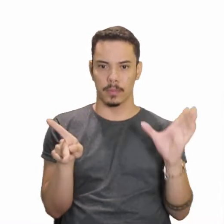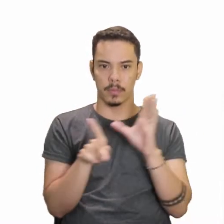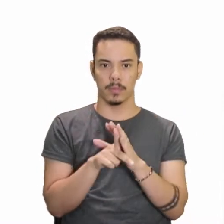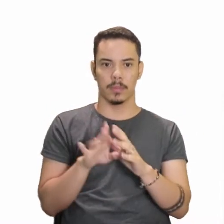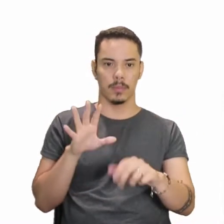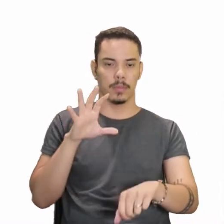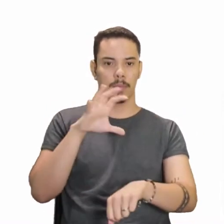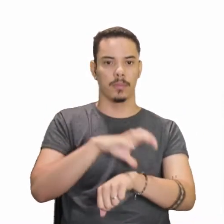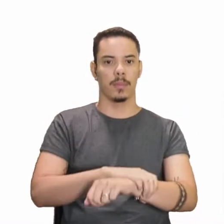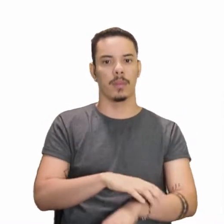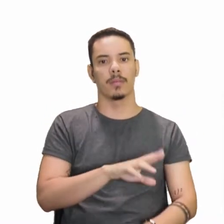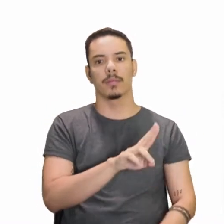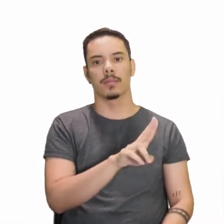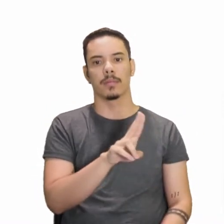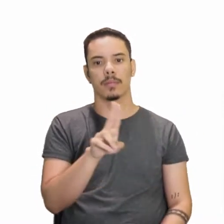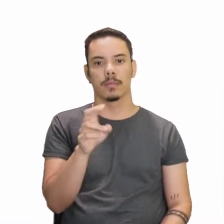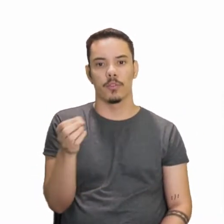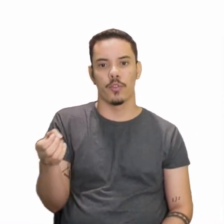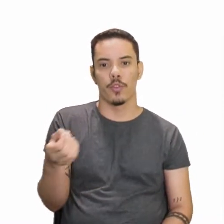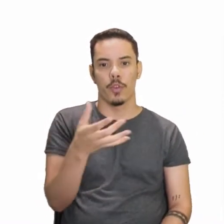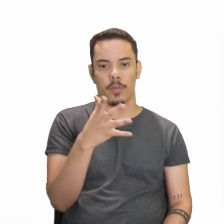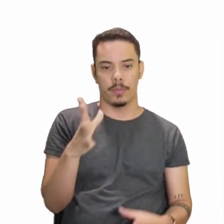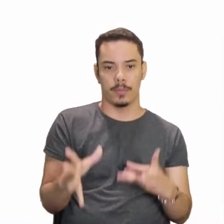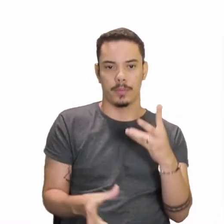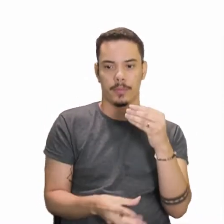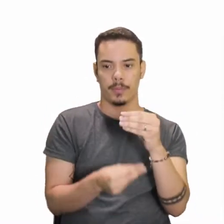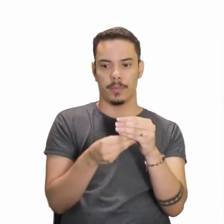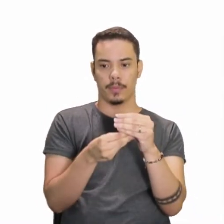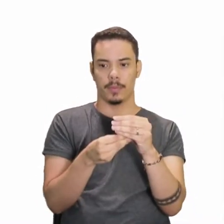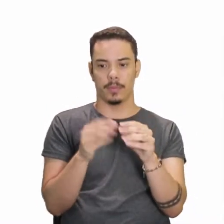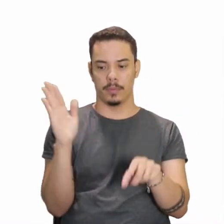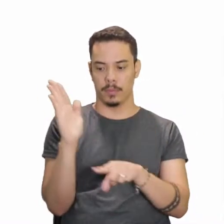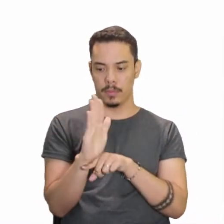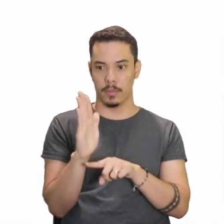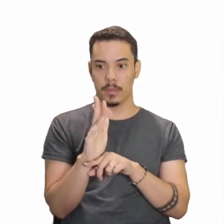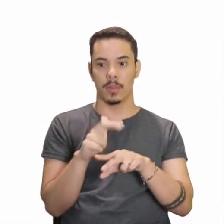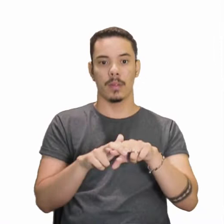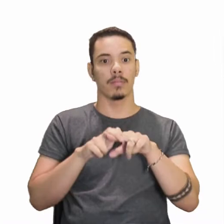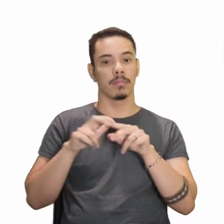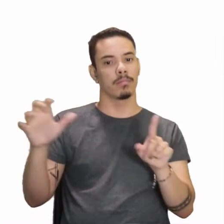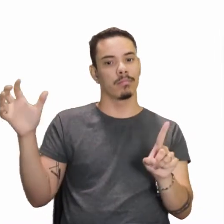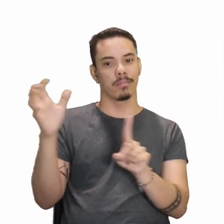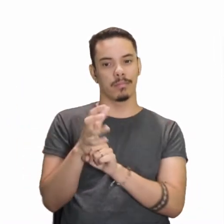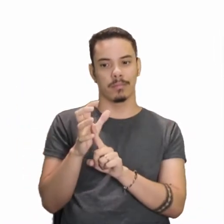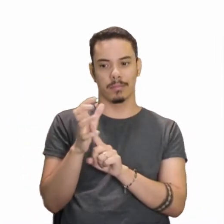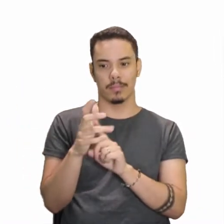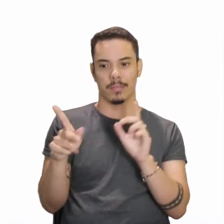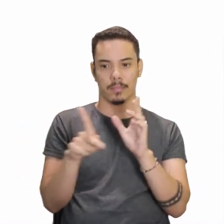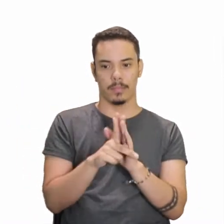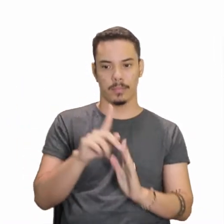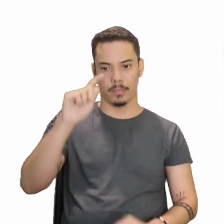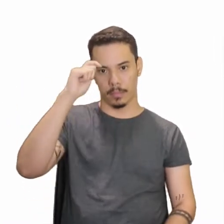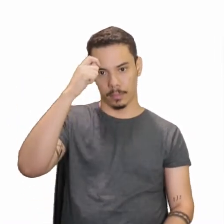colônia recebeu novas contribuições. A influência africana do português